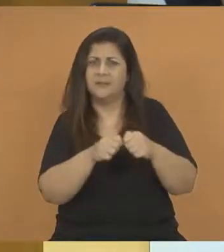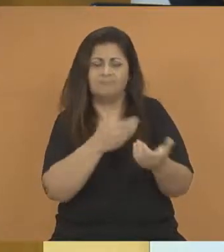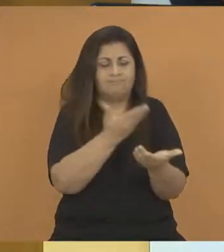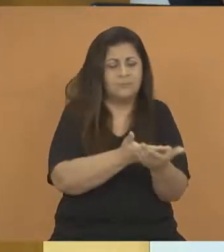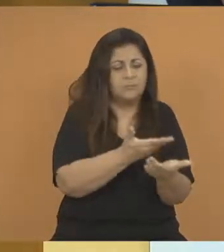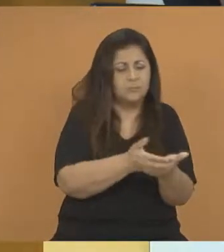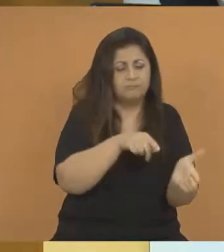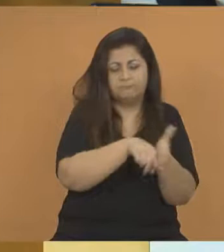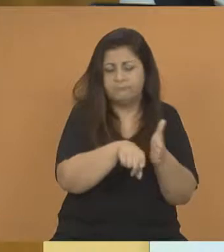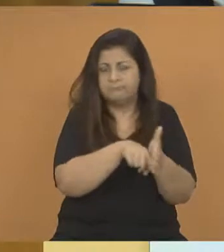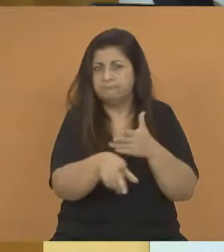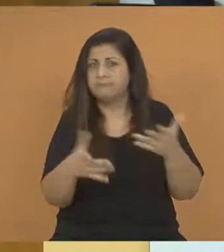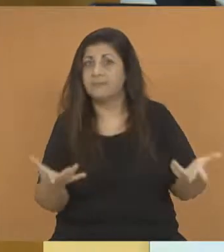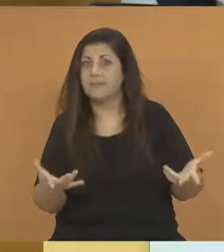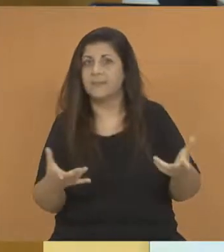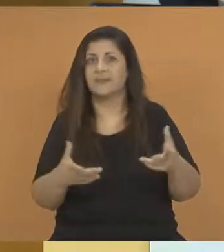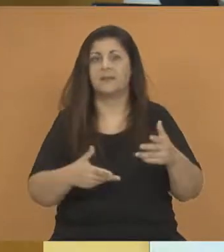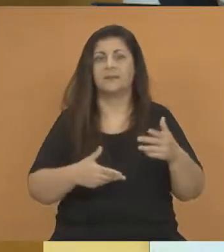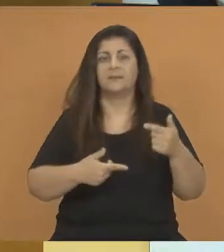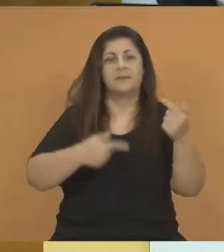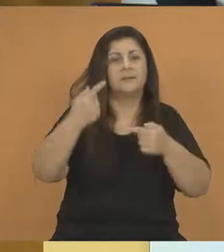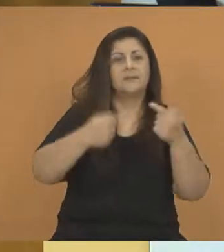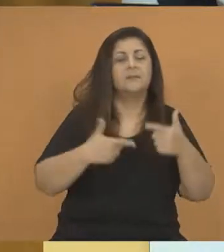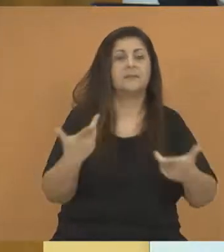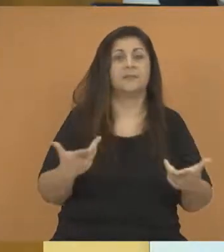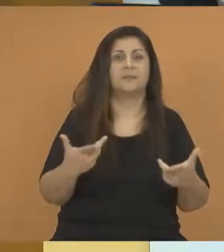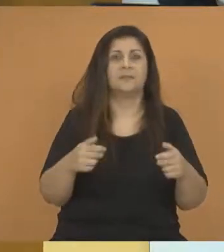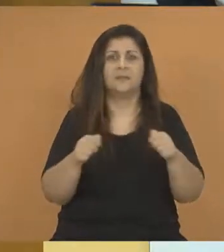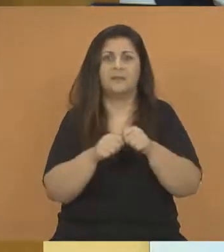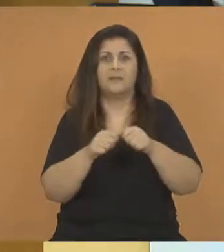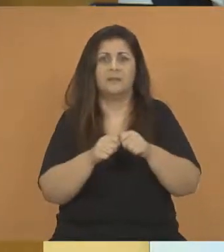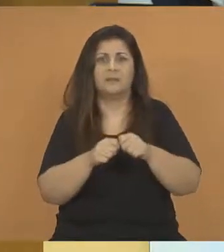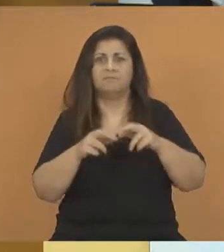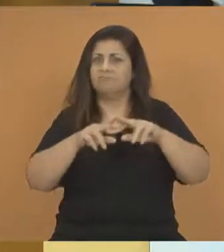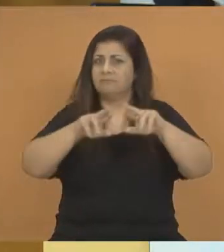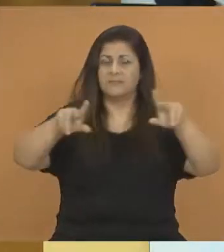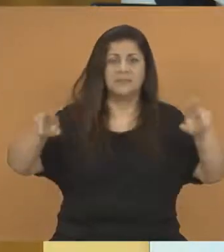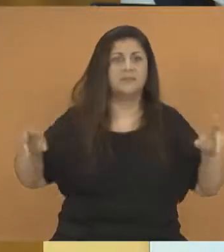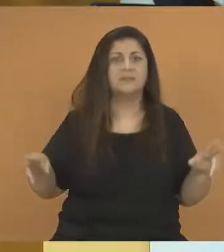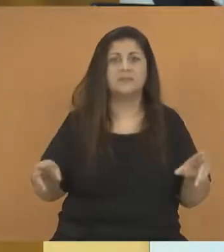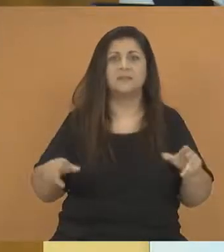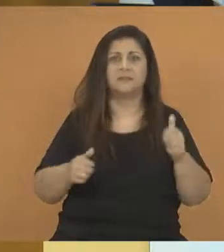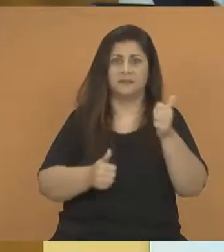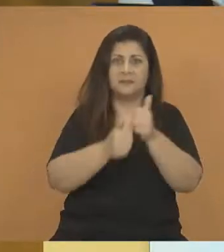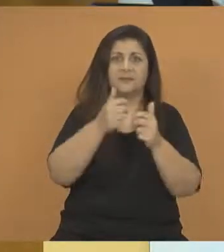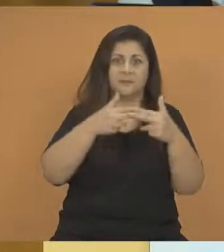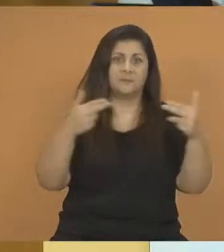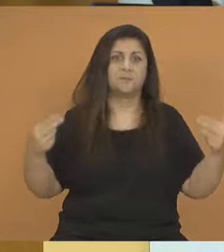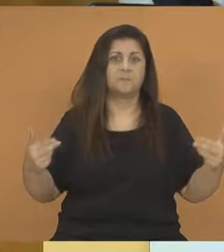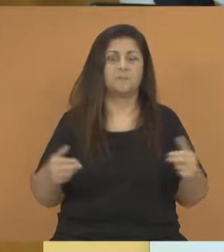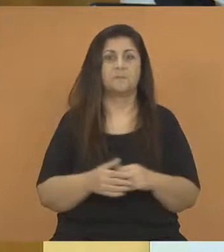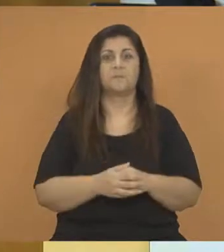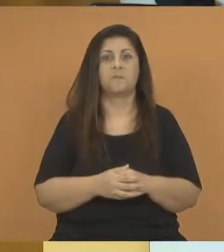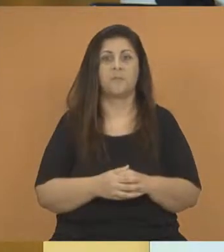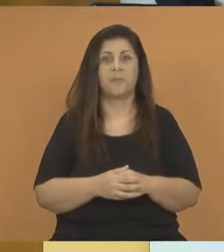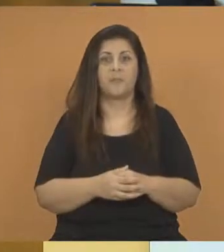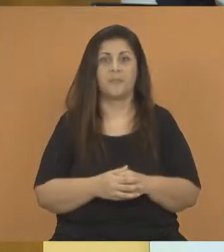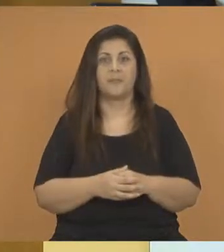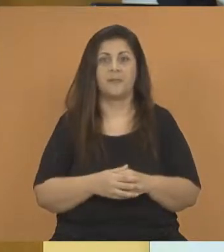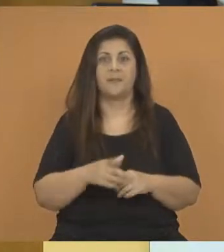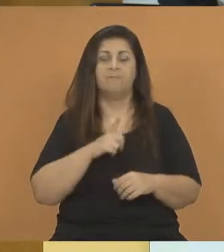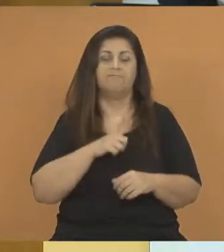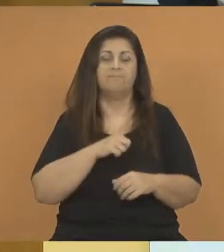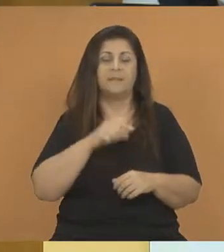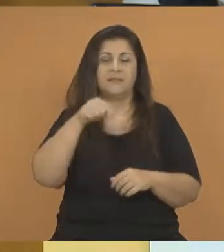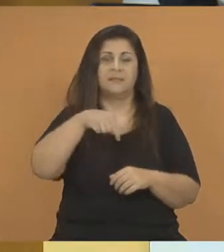debates e tomar providências no sentido de promover atividades esportivas e ingressar o esporte na cidade, em